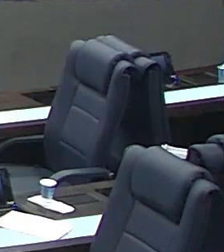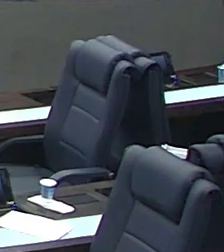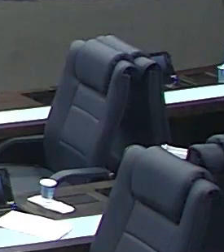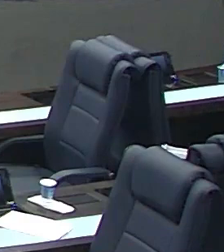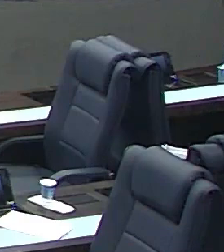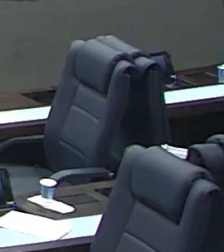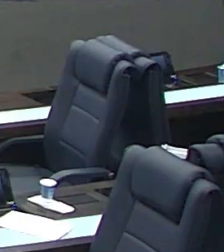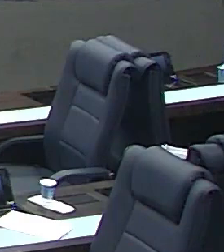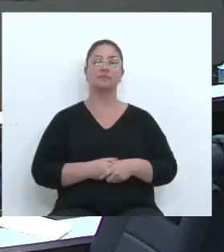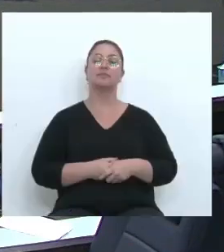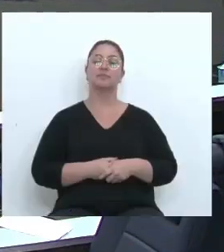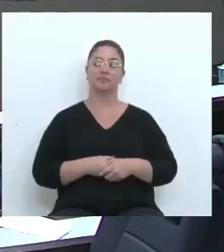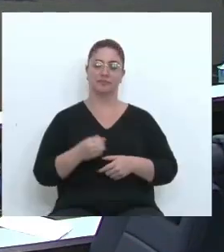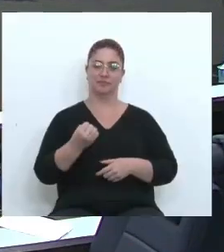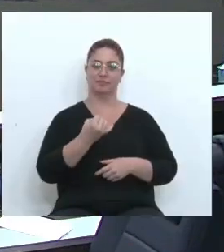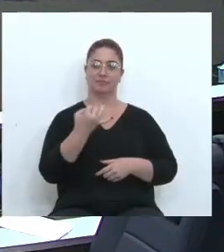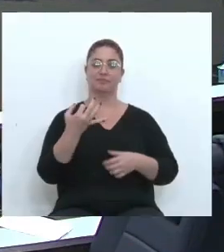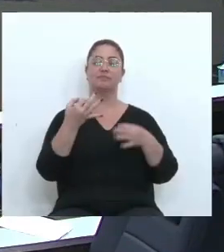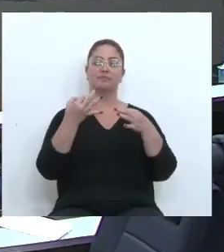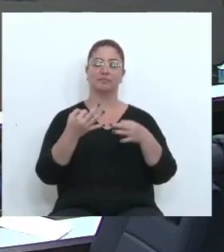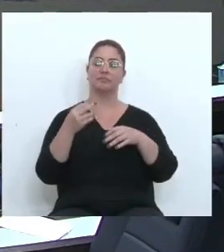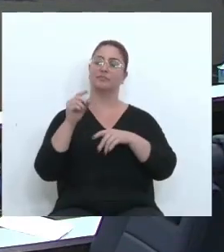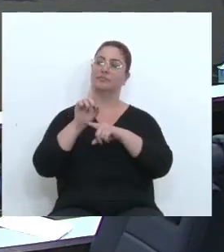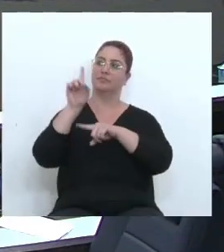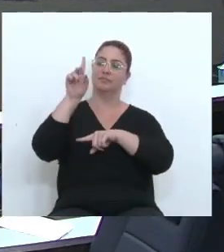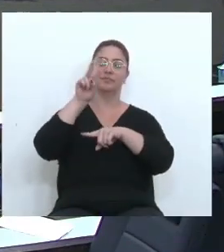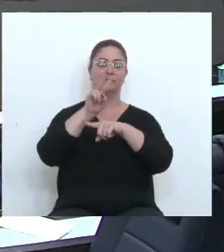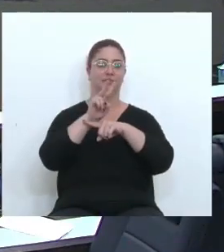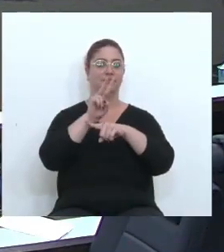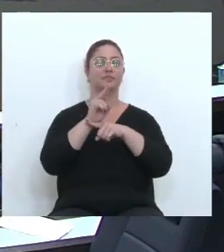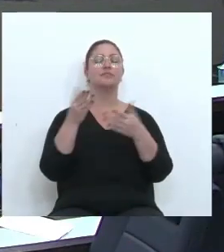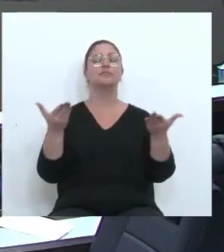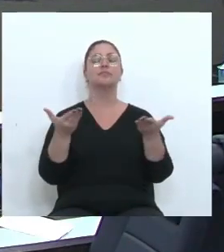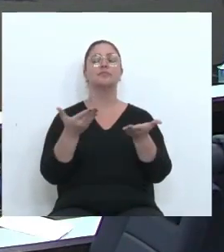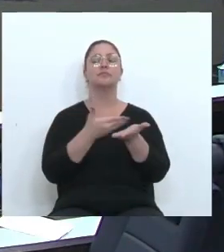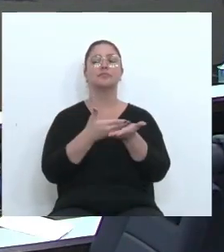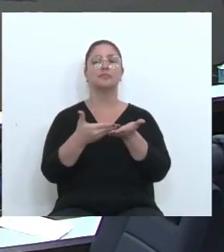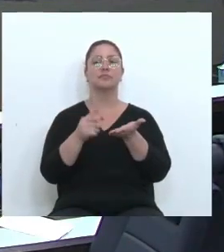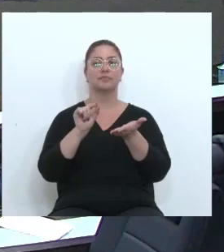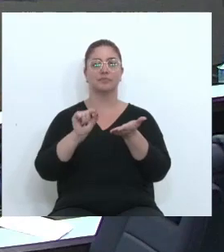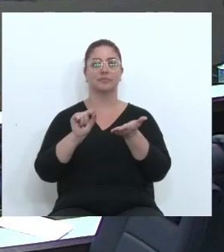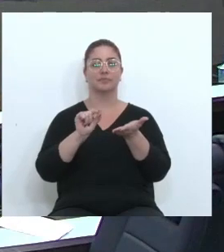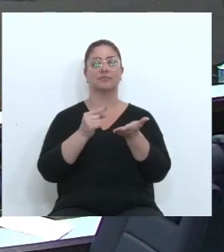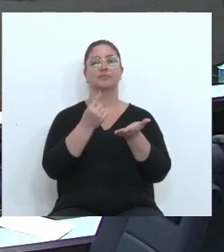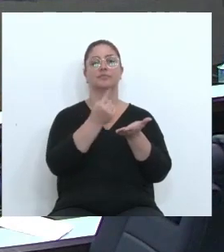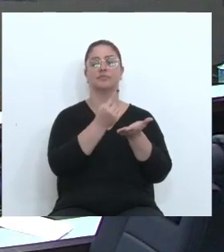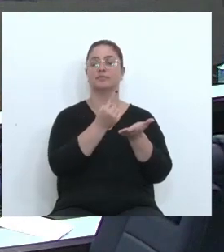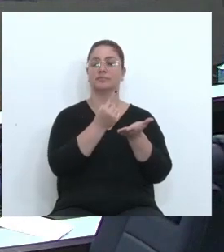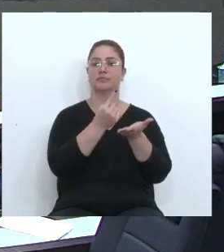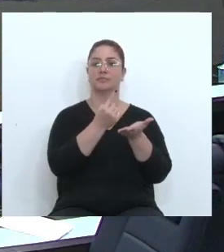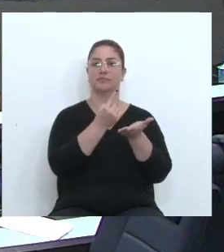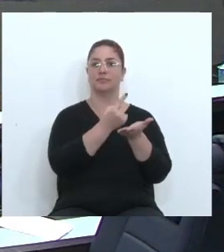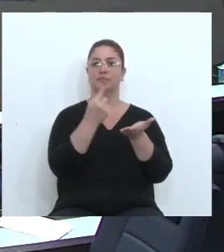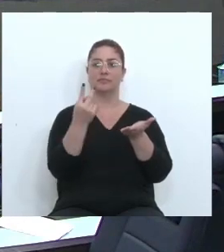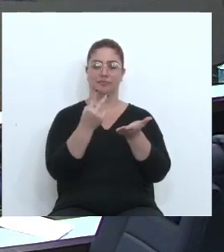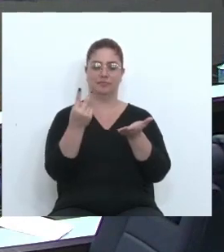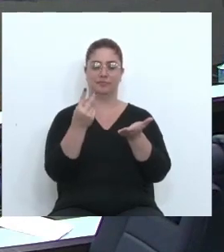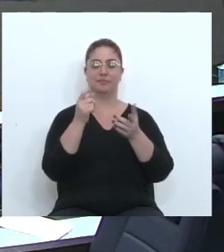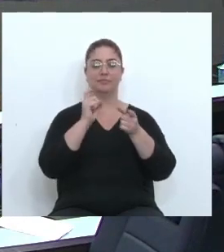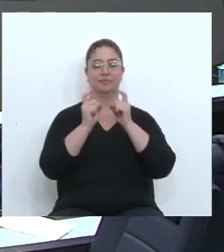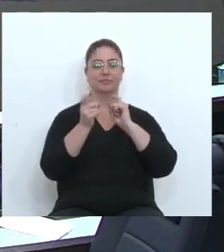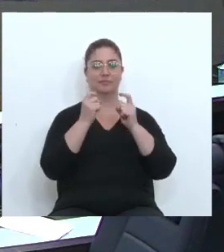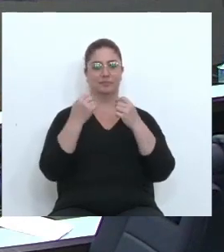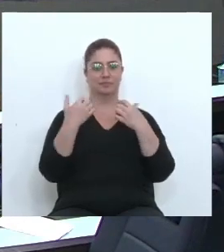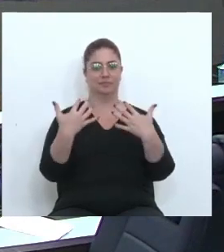a número legal sobre a proteção de Deus iniciamos os trabalhos da décima primeira sessão extraordinária